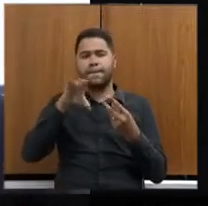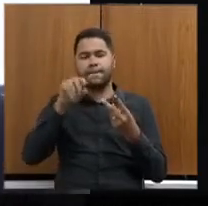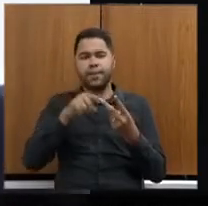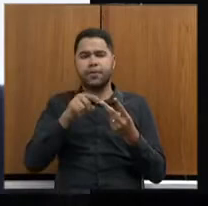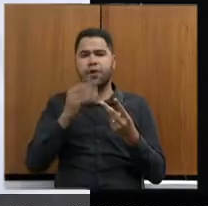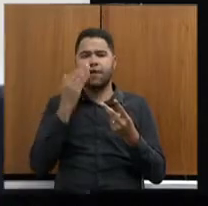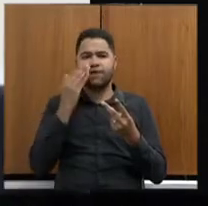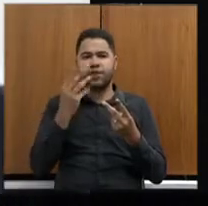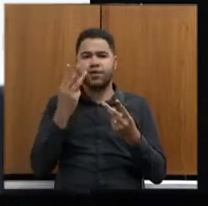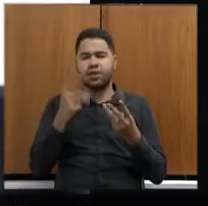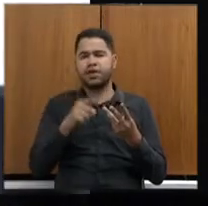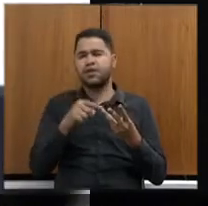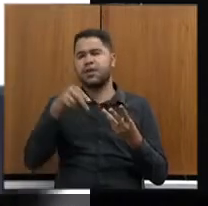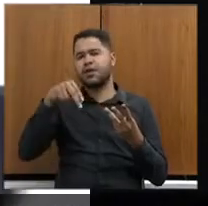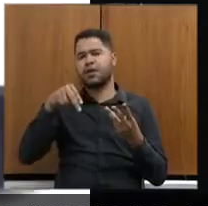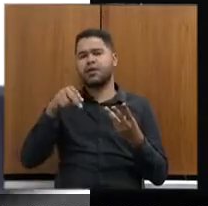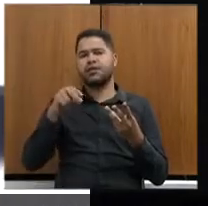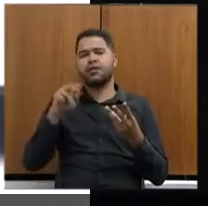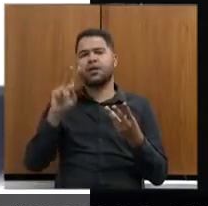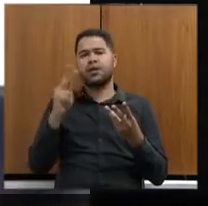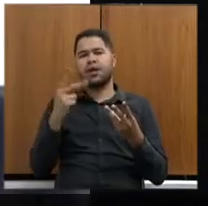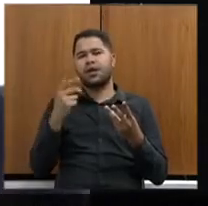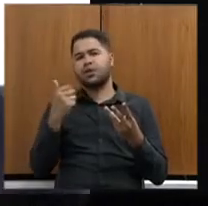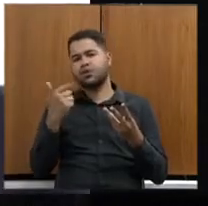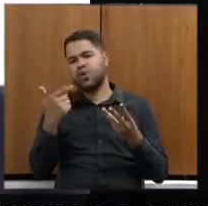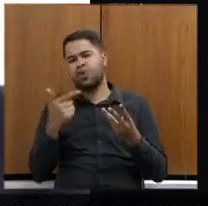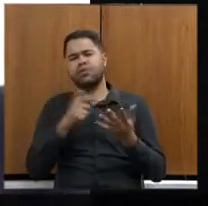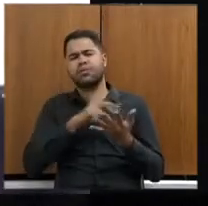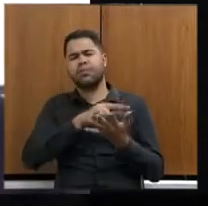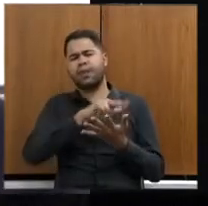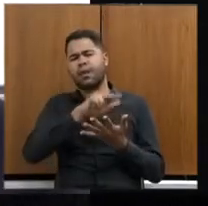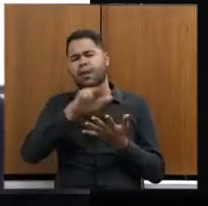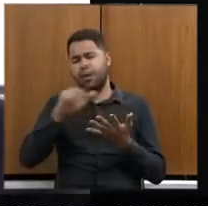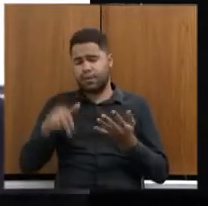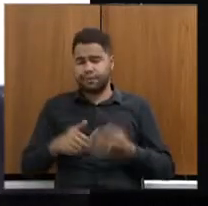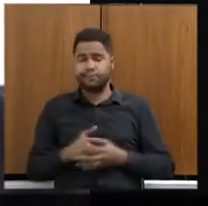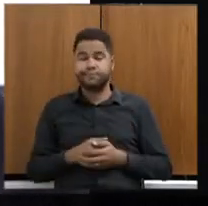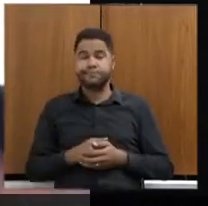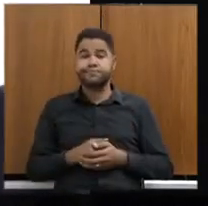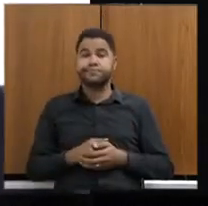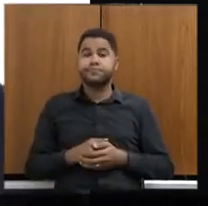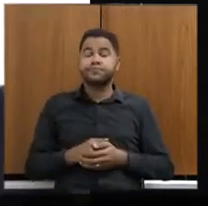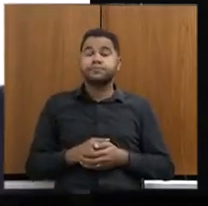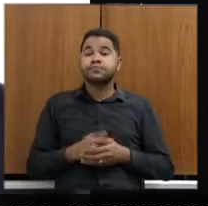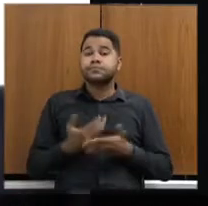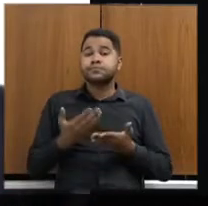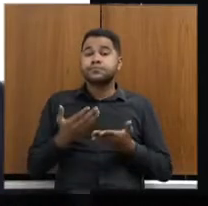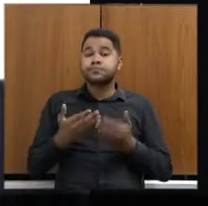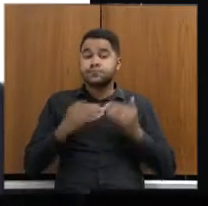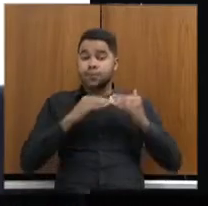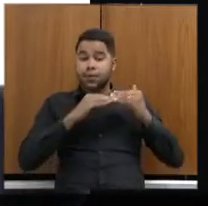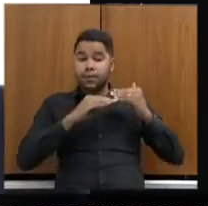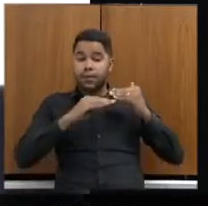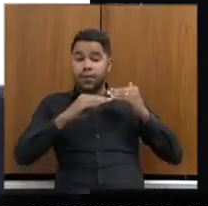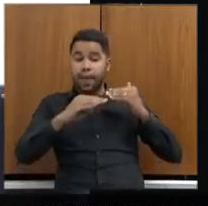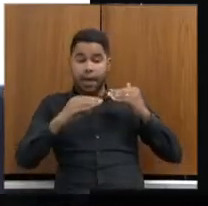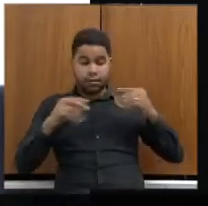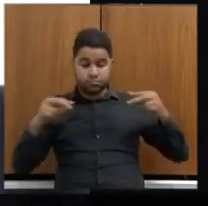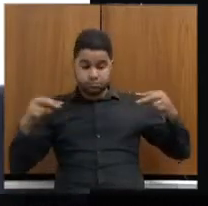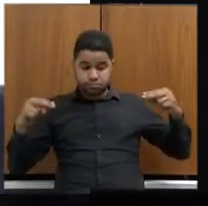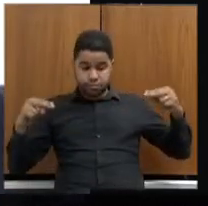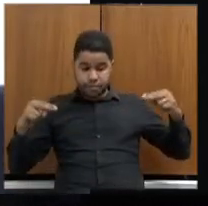40 honh2 várias fotos looks dentro do projeto e as estradas que interligam esses números